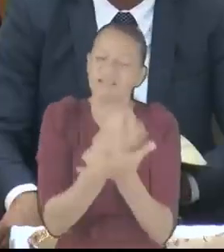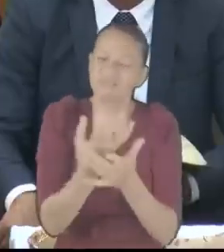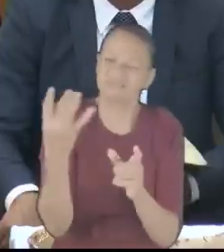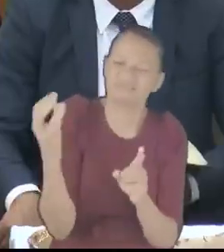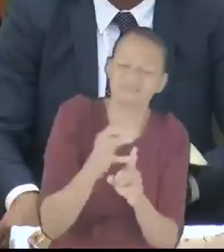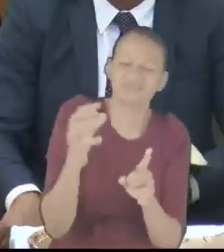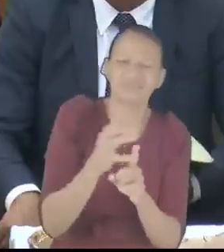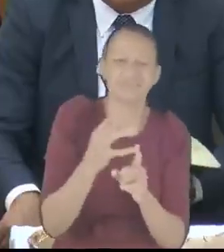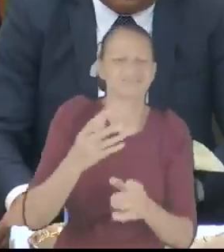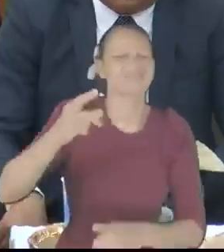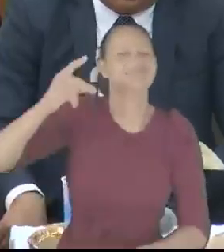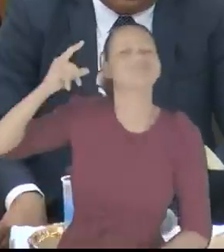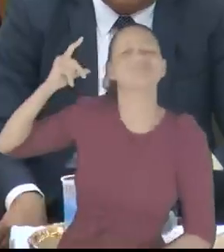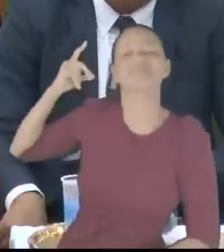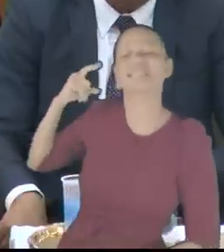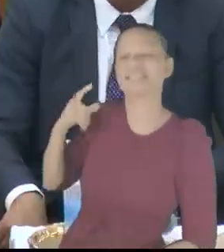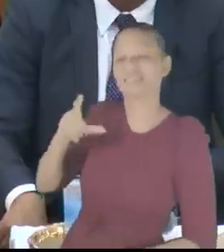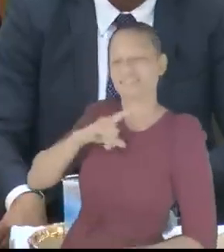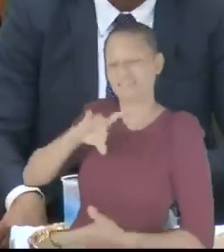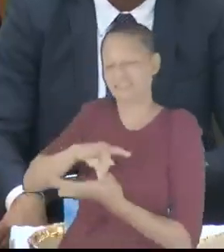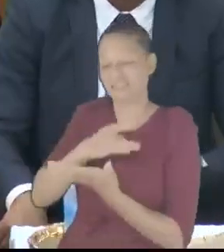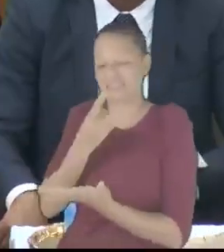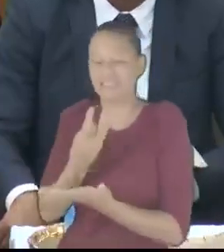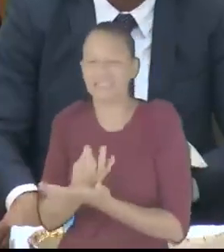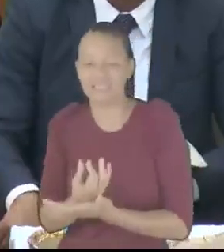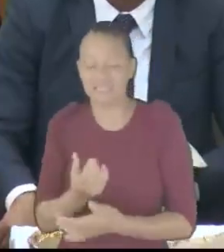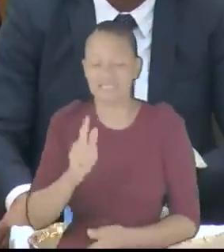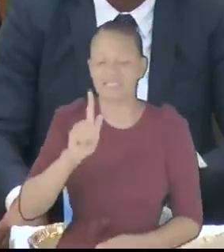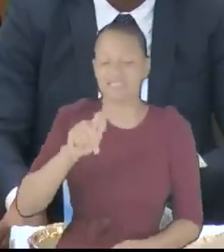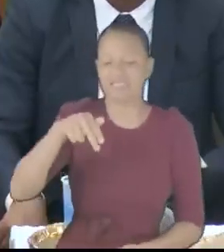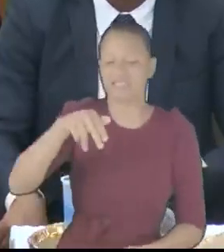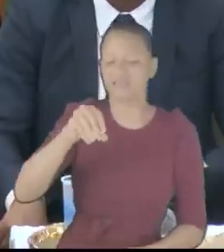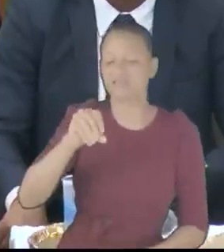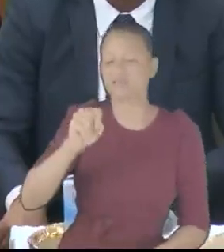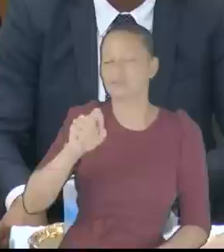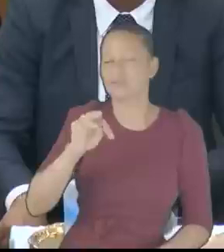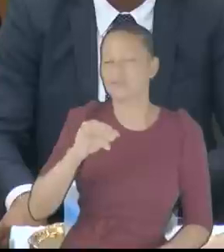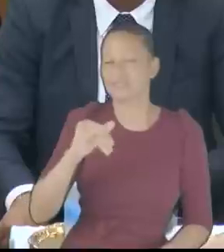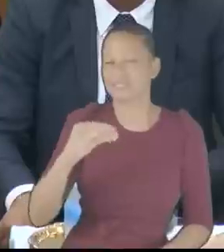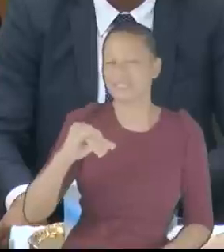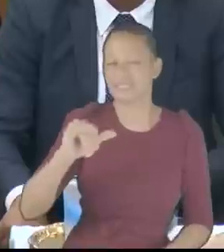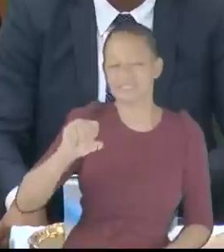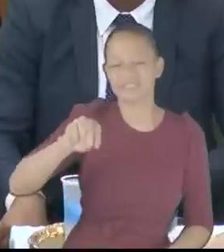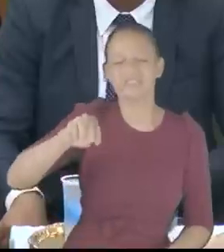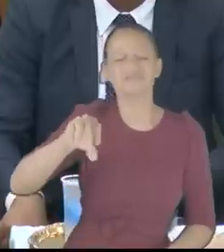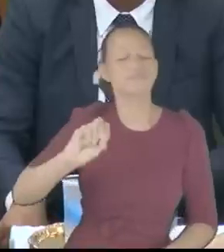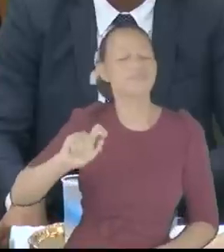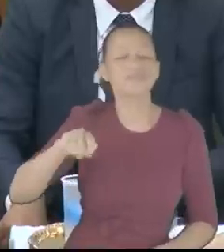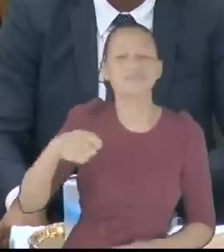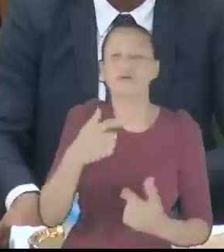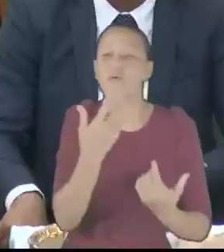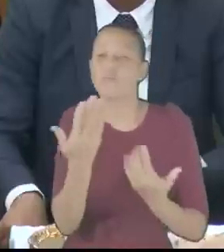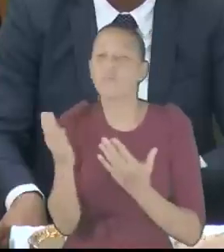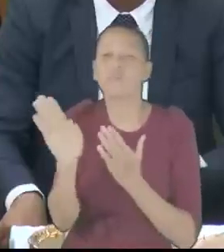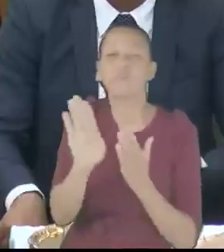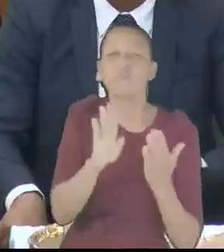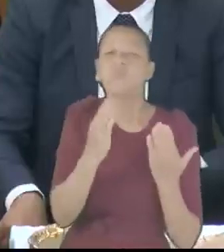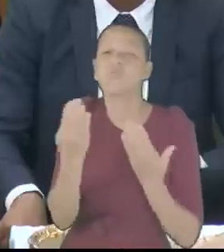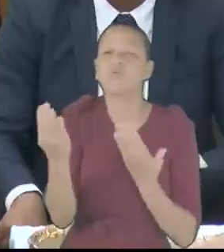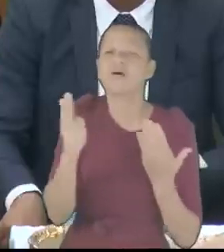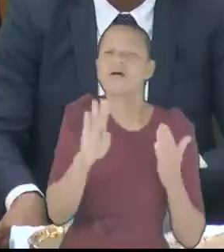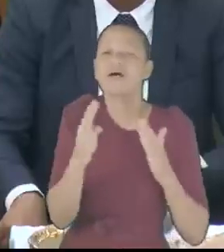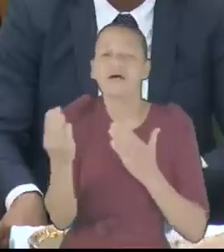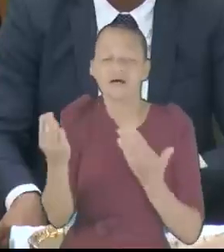tempo havia uma heresia chamada gnosticismo. E o gnosticismo está ressuscitando hoje.